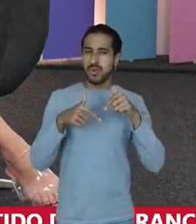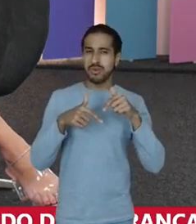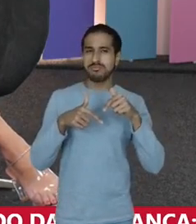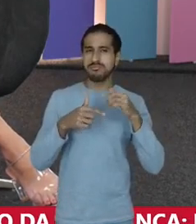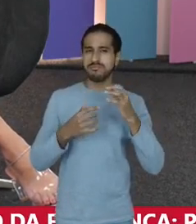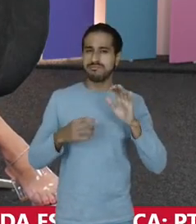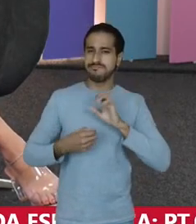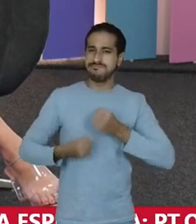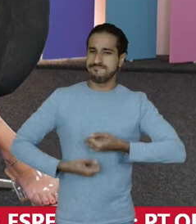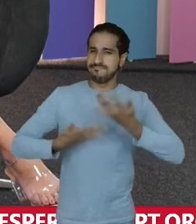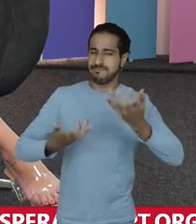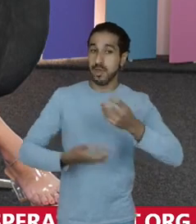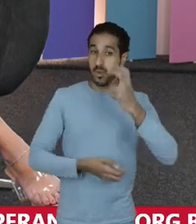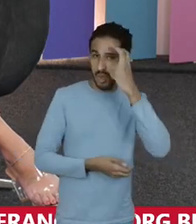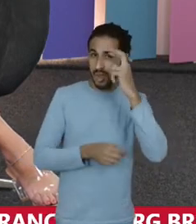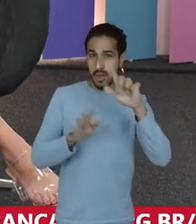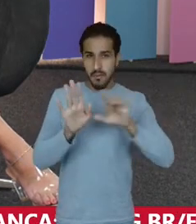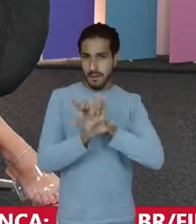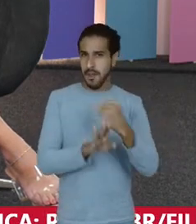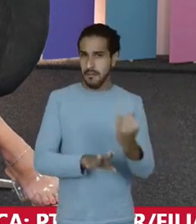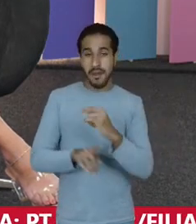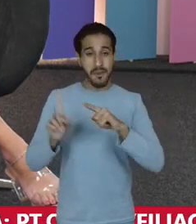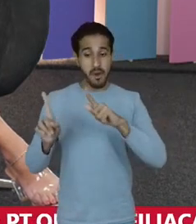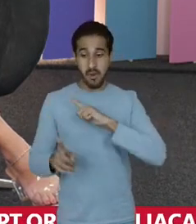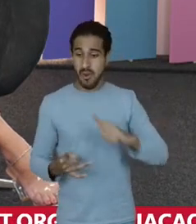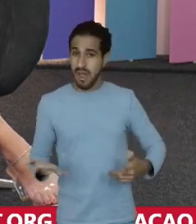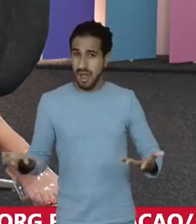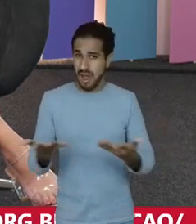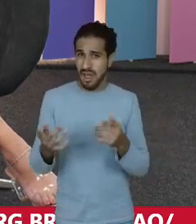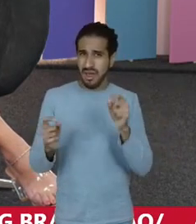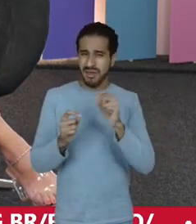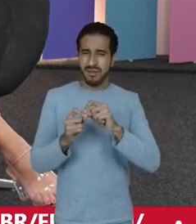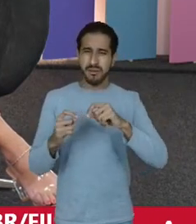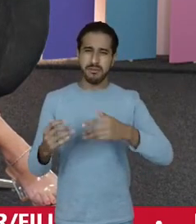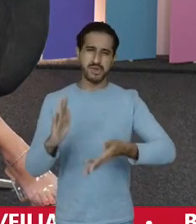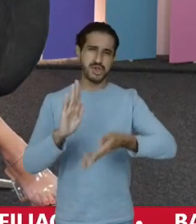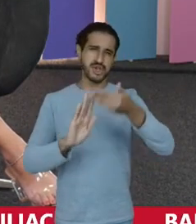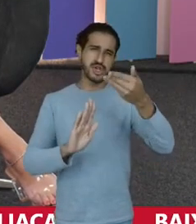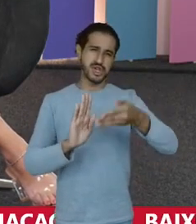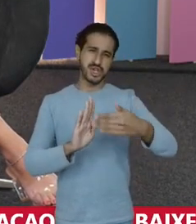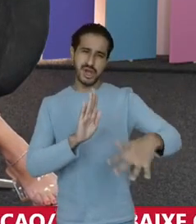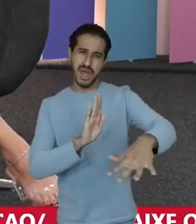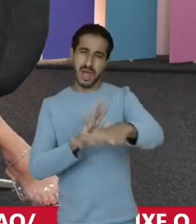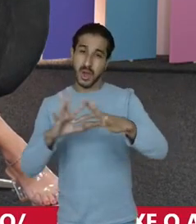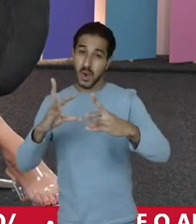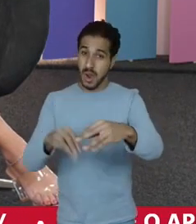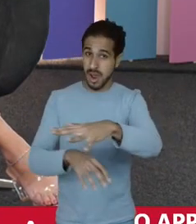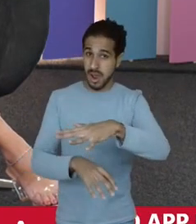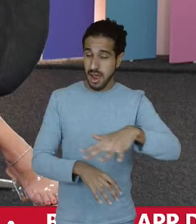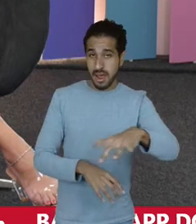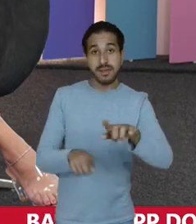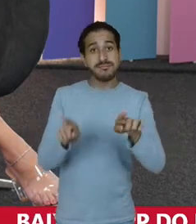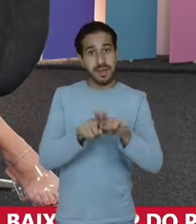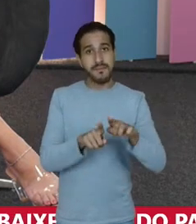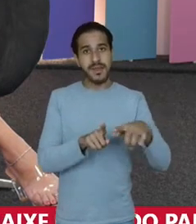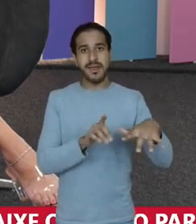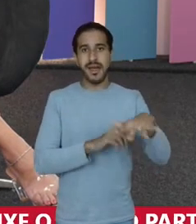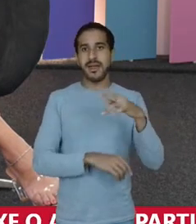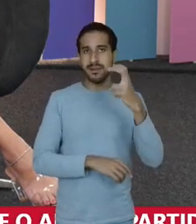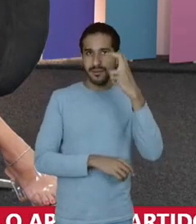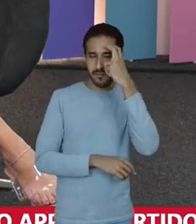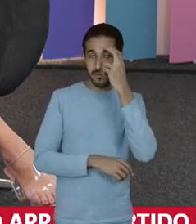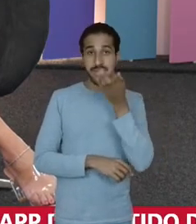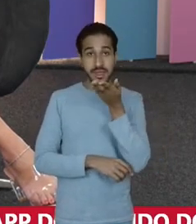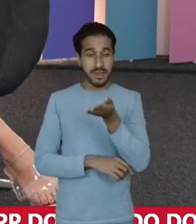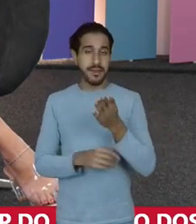papel importantíssimo nisso. Mas o governo atual tem feito um verdadeiro desmonte em todas as áreas, inclusive na cultura.